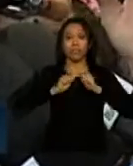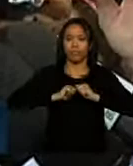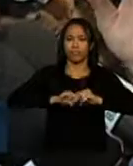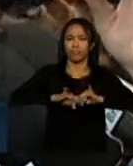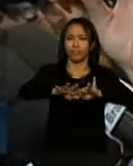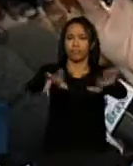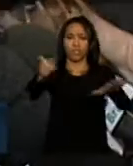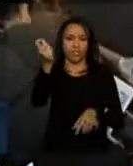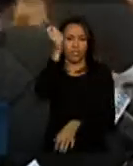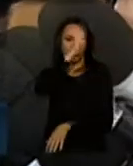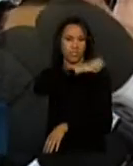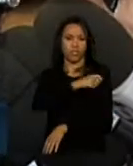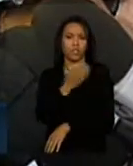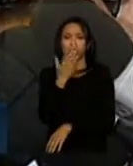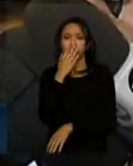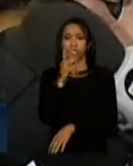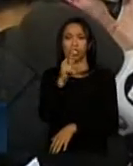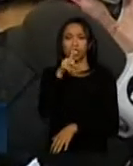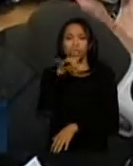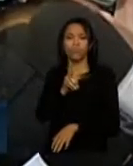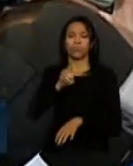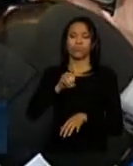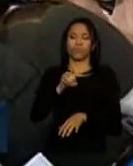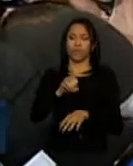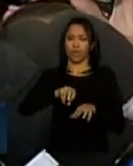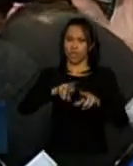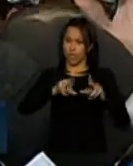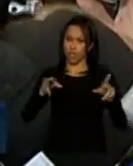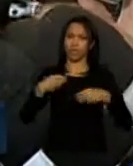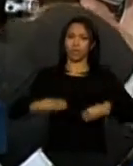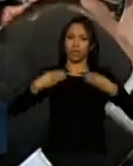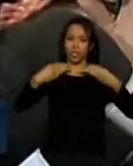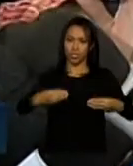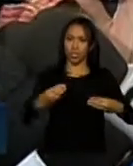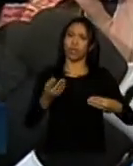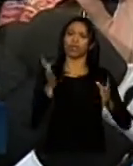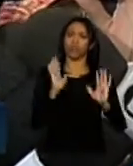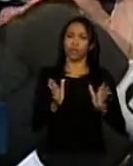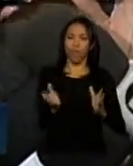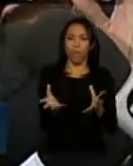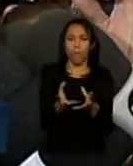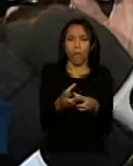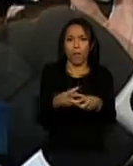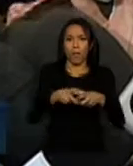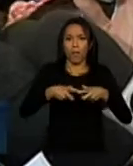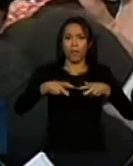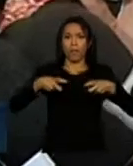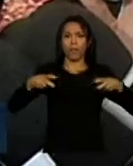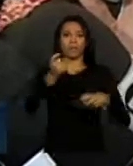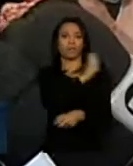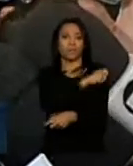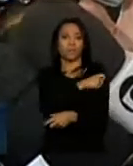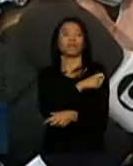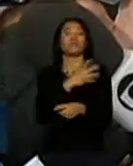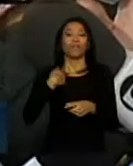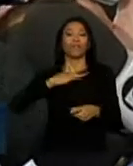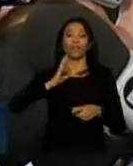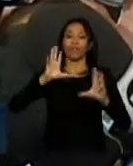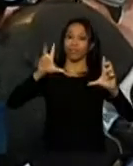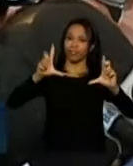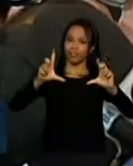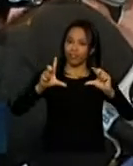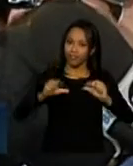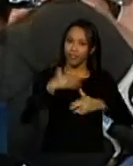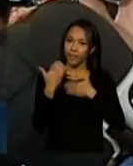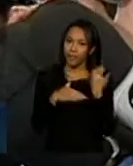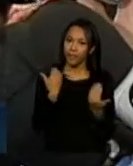de vacinas que o Ministério da Saúde introduziu nos últimos anos para cá, tiveram redução muito importante na mortalidade da infância e na